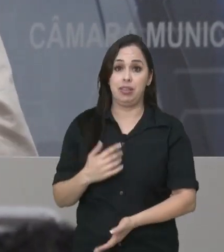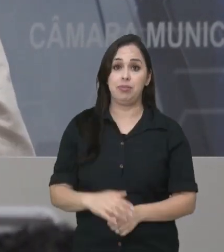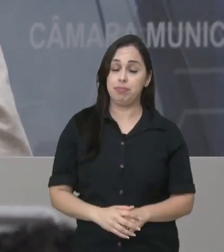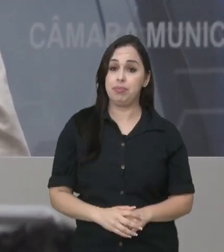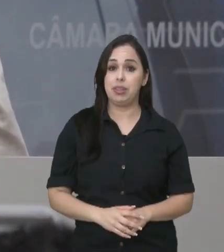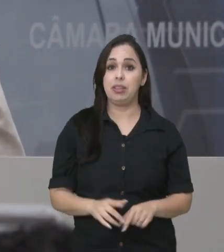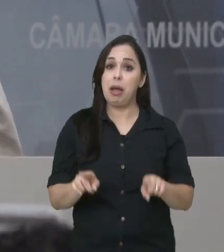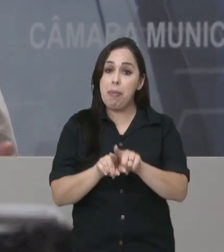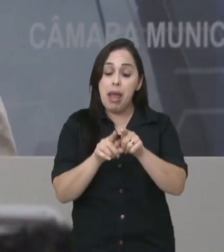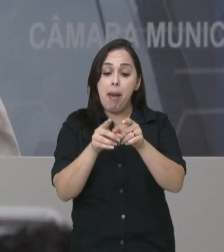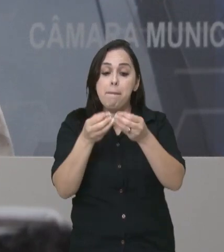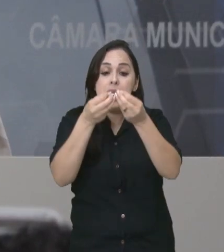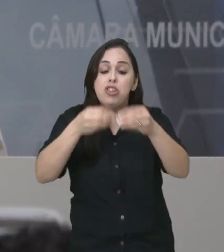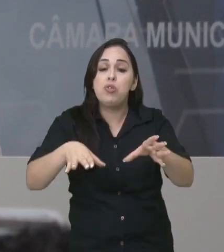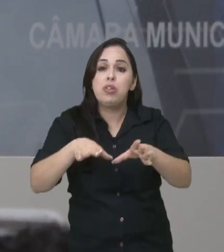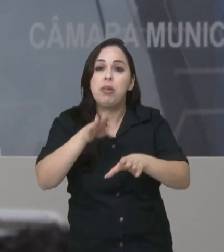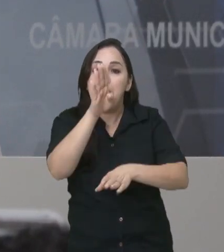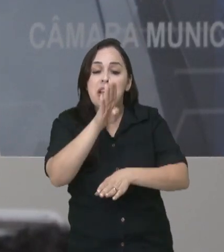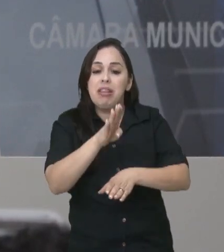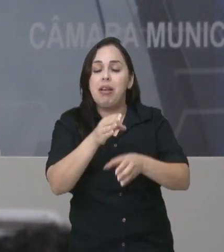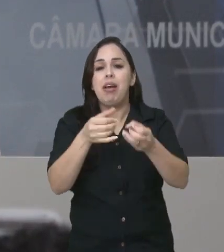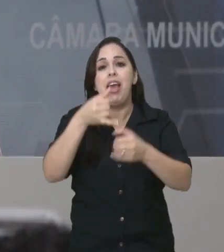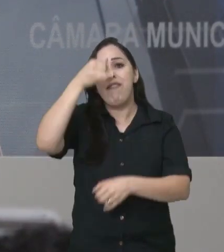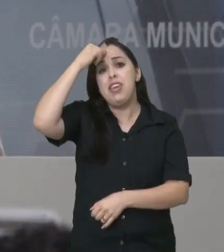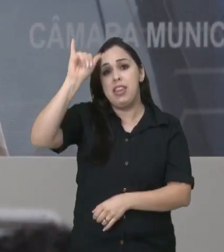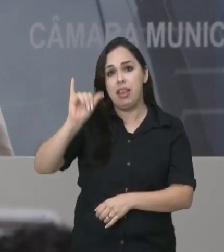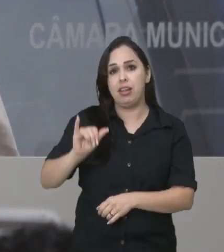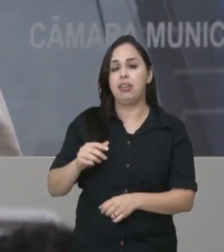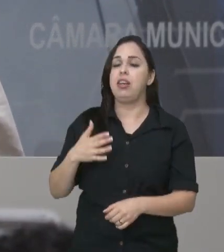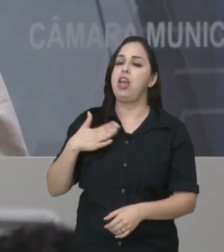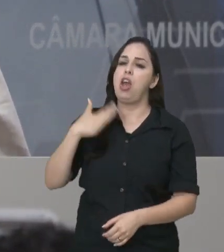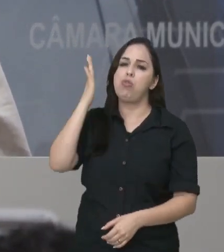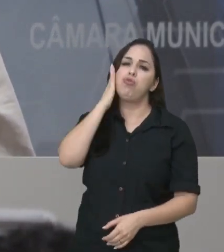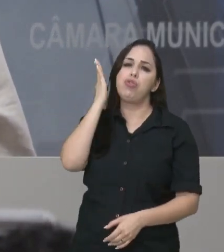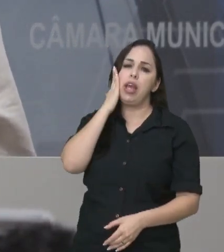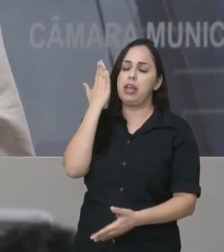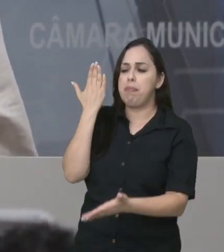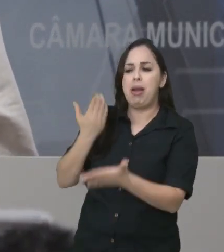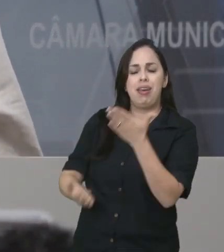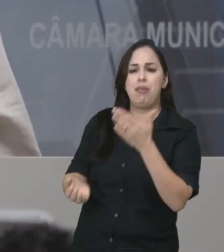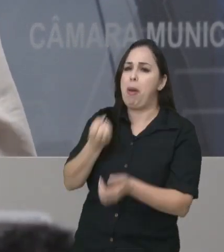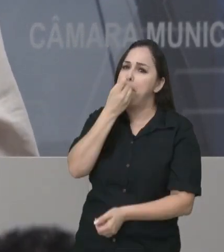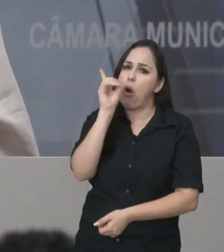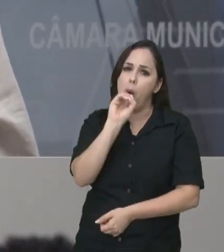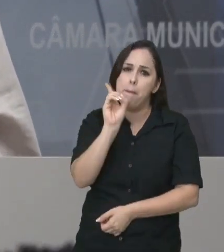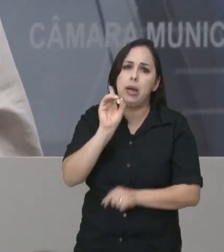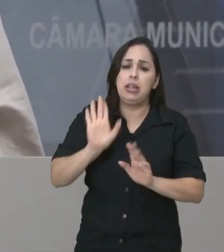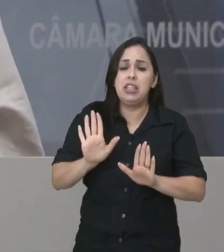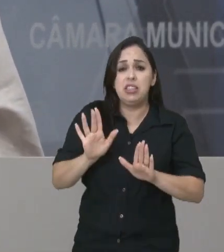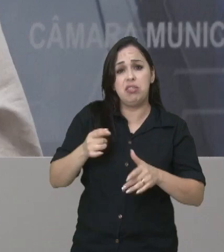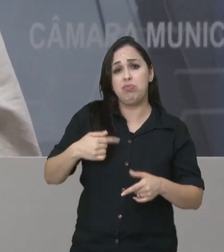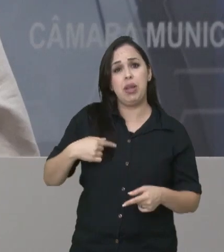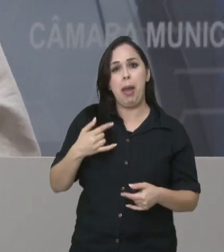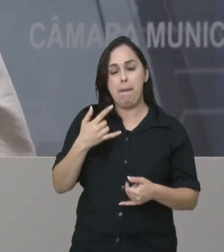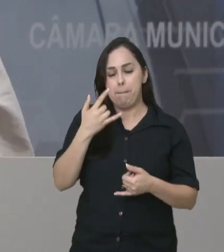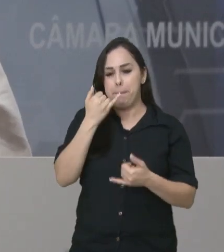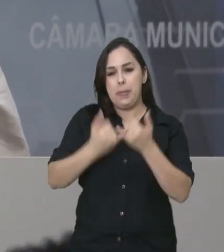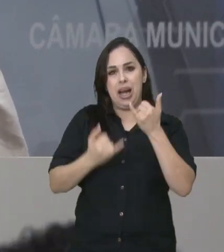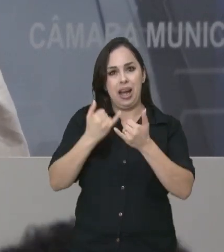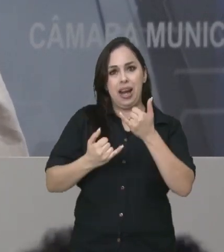nação, né? Perdeu no voto, eu sei que a derrota não é bom para ninguém, mas faz parte do jogo político. Então, por